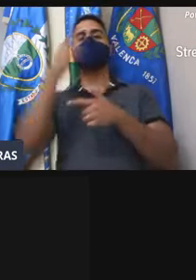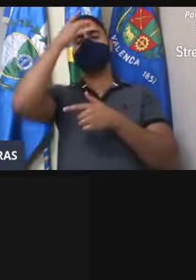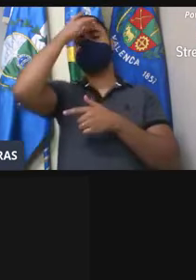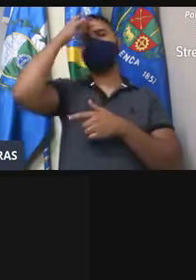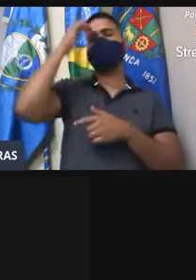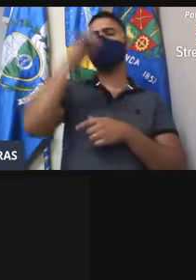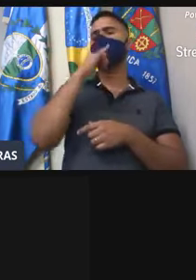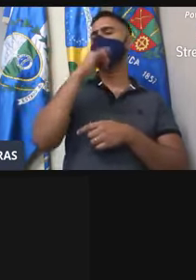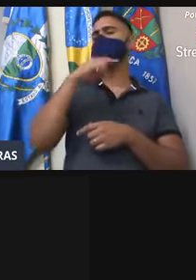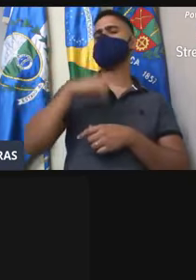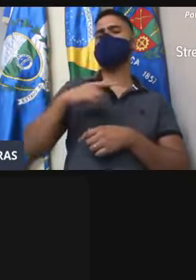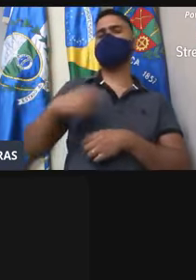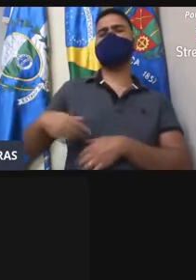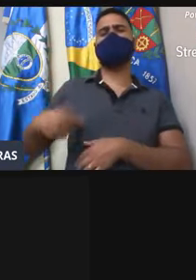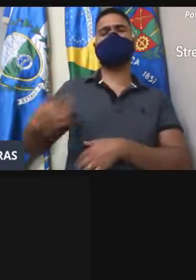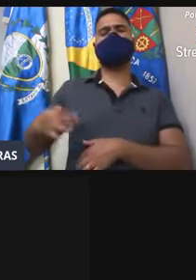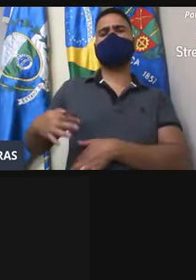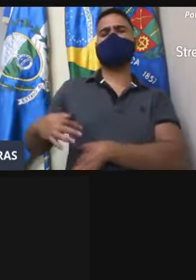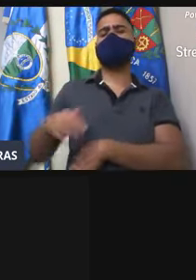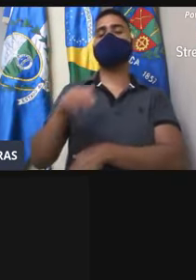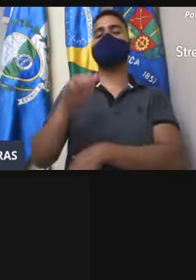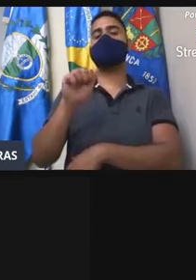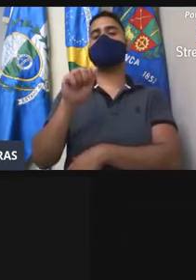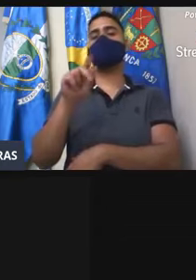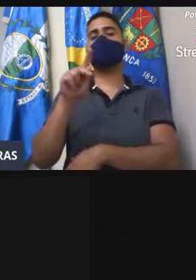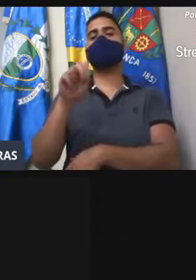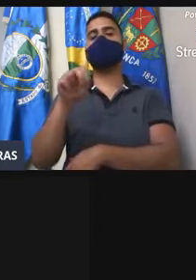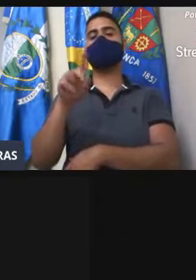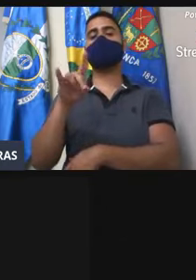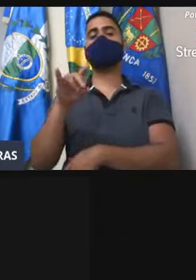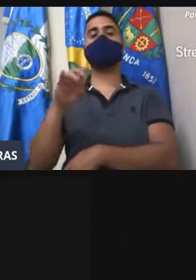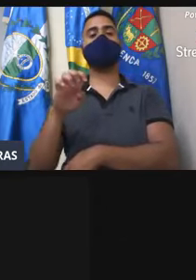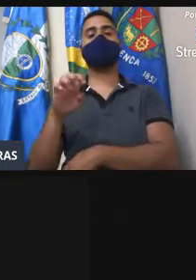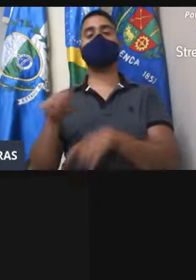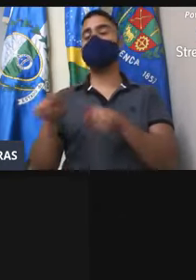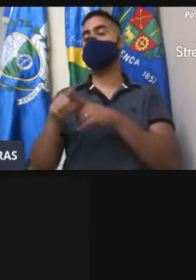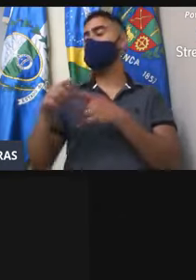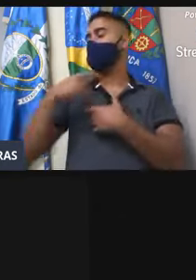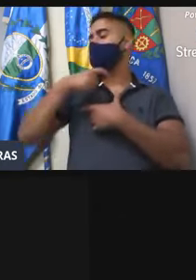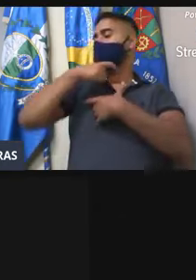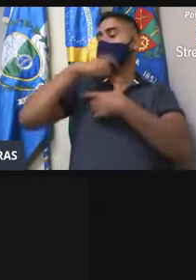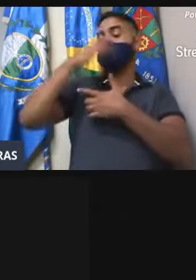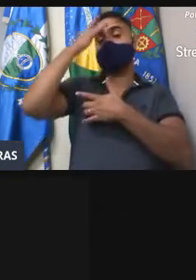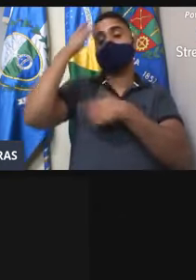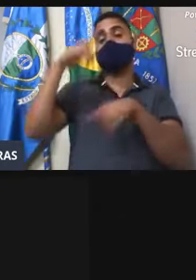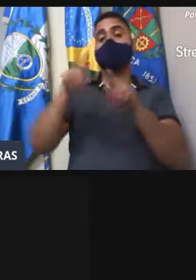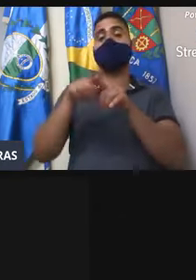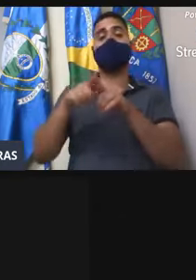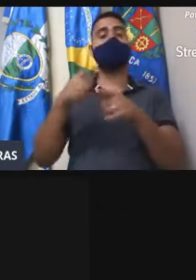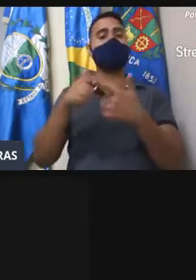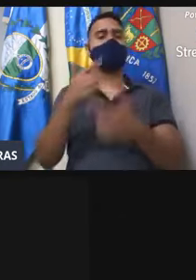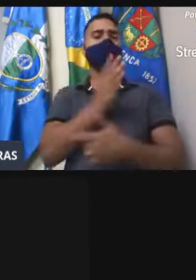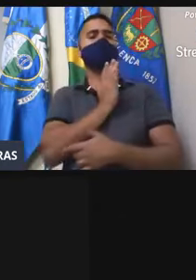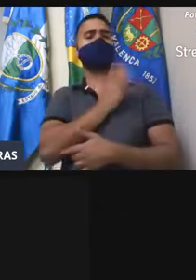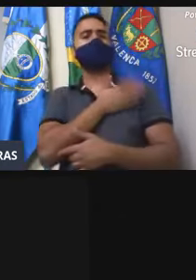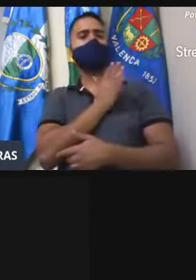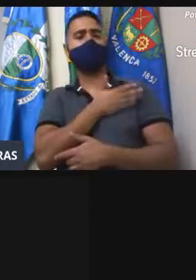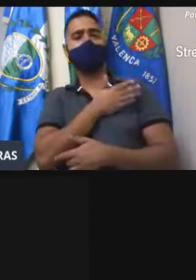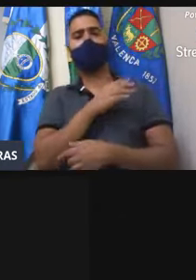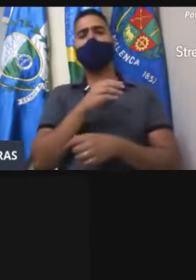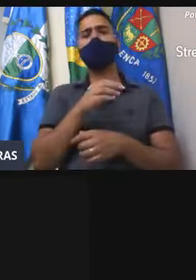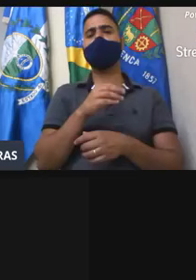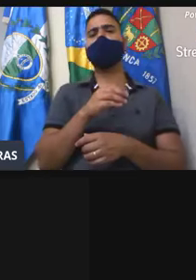apêndice, se tivesse tendo um atendimento ambulatorial, acaba sufocando isso. Questões cardiológicas,